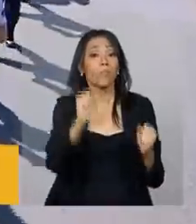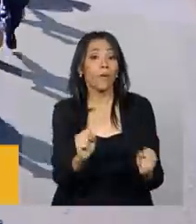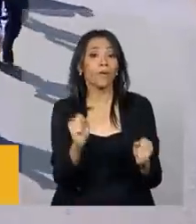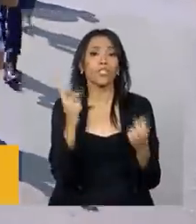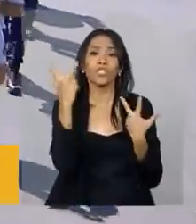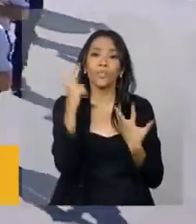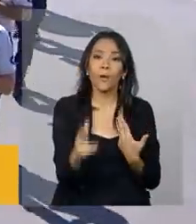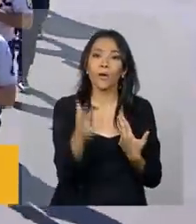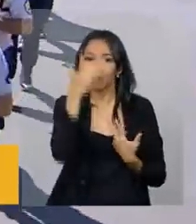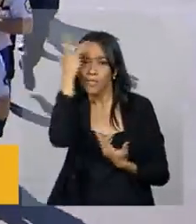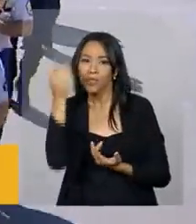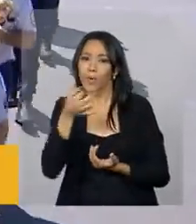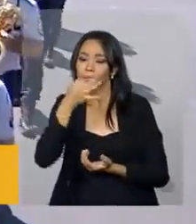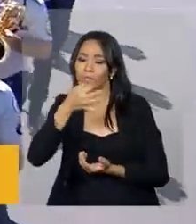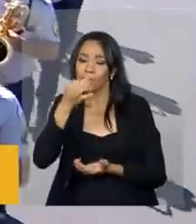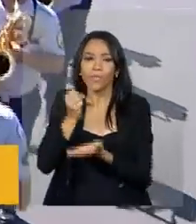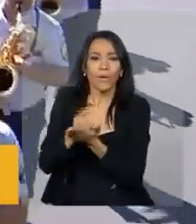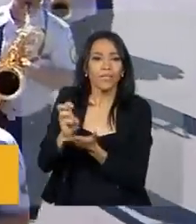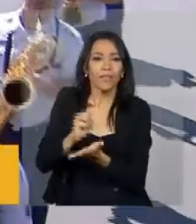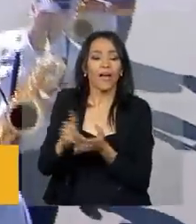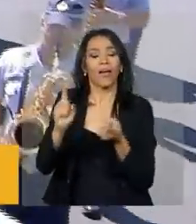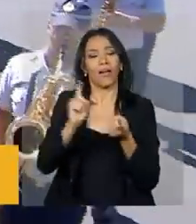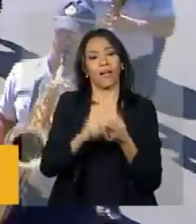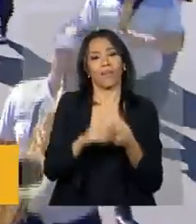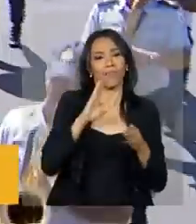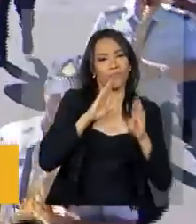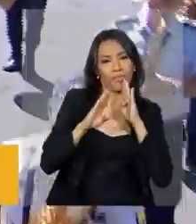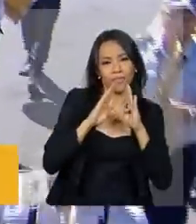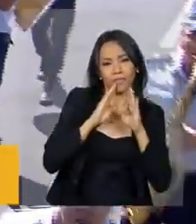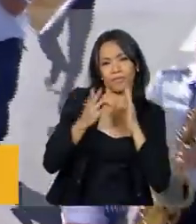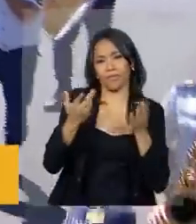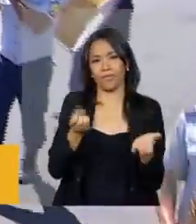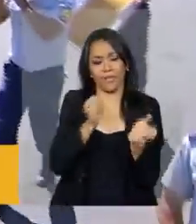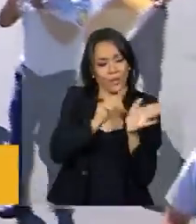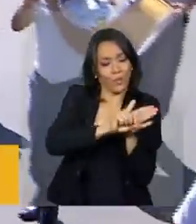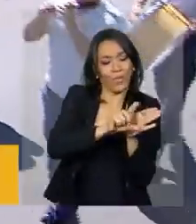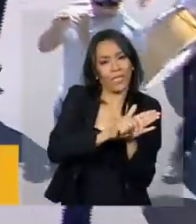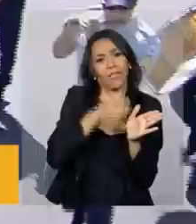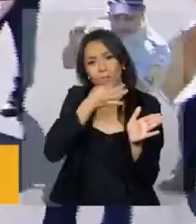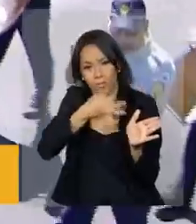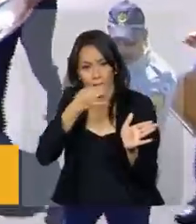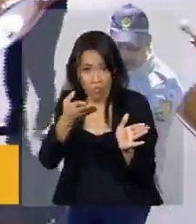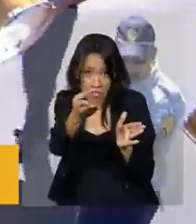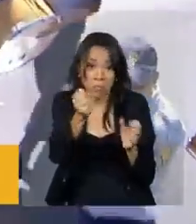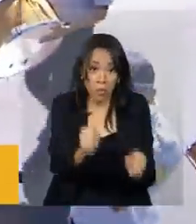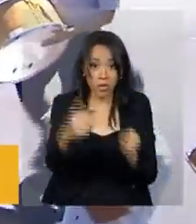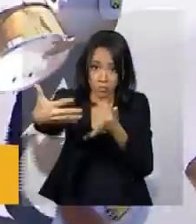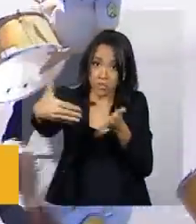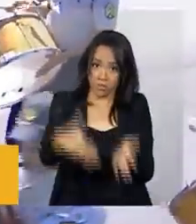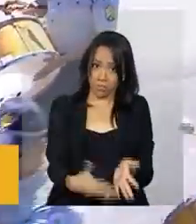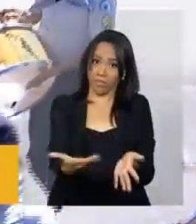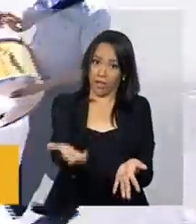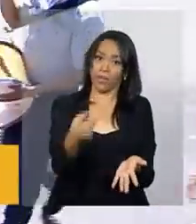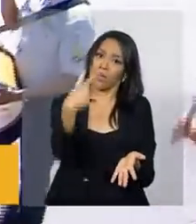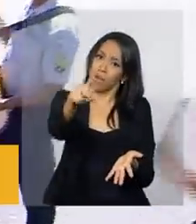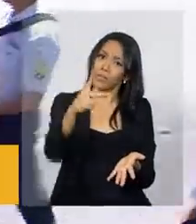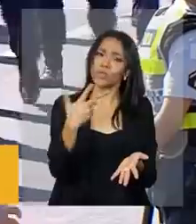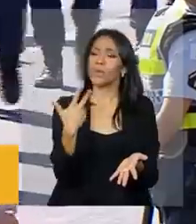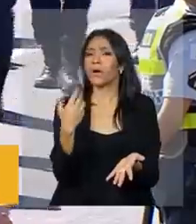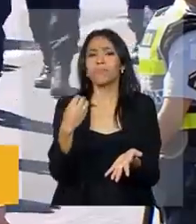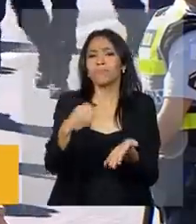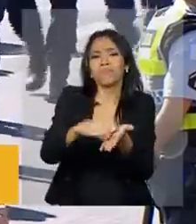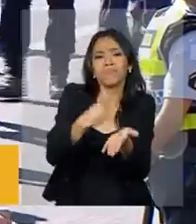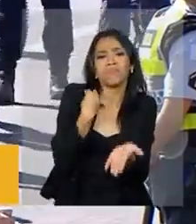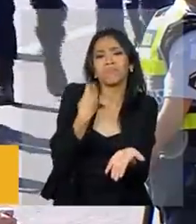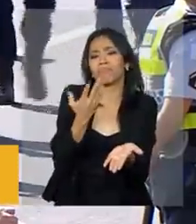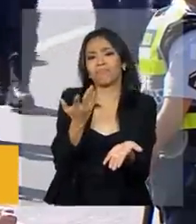nossos telespectadores que participaram pelo WhatsApp, pelo Twitter e pelo Facebook. Você pode mandar sua mensagem, seu